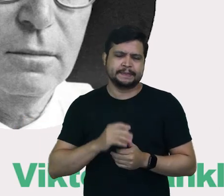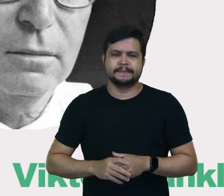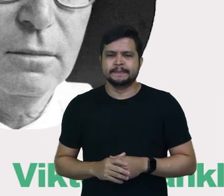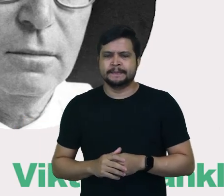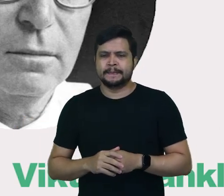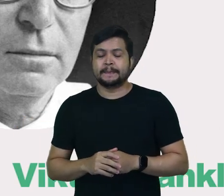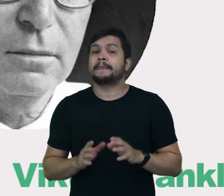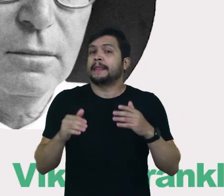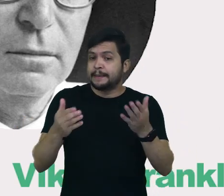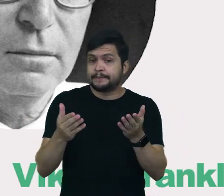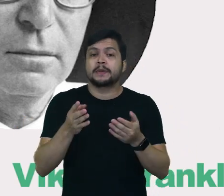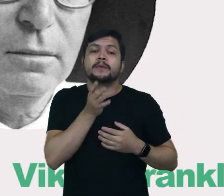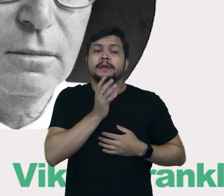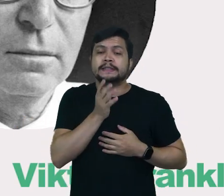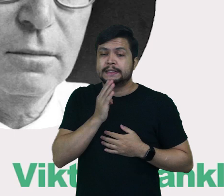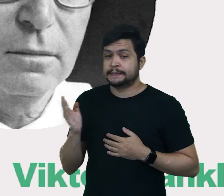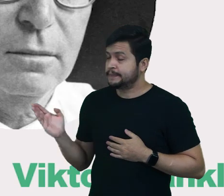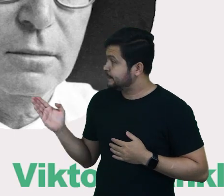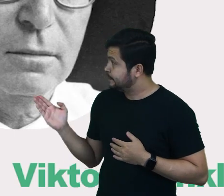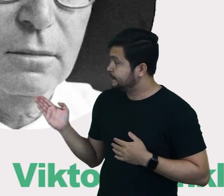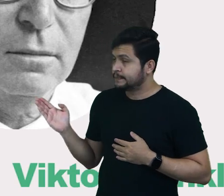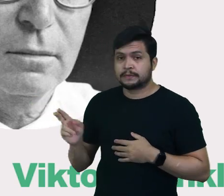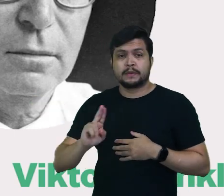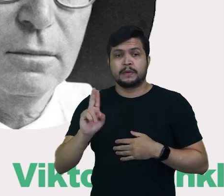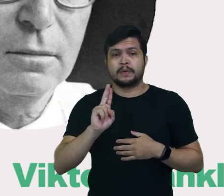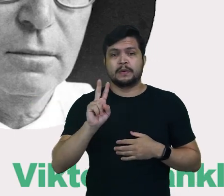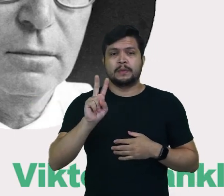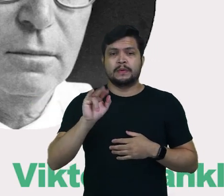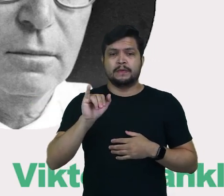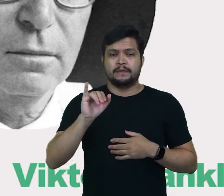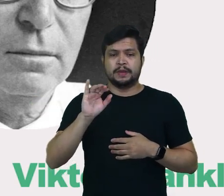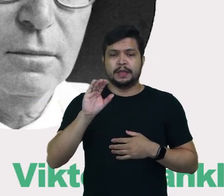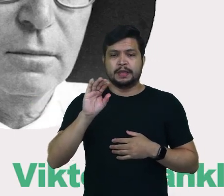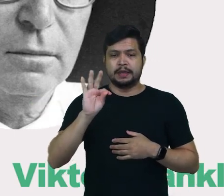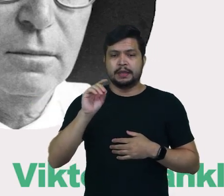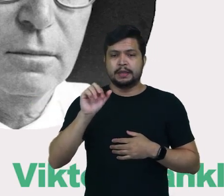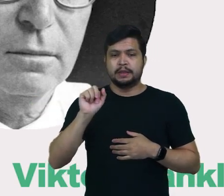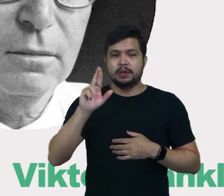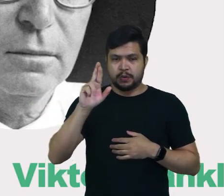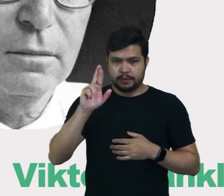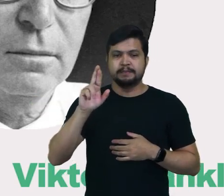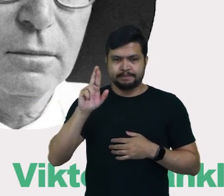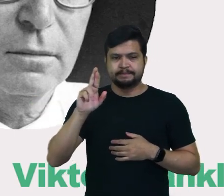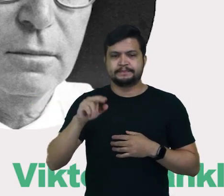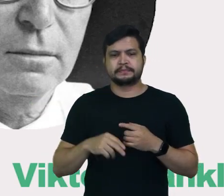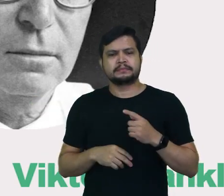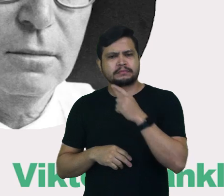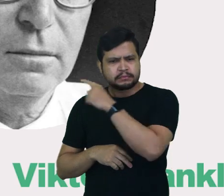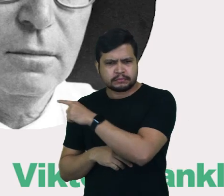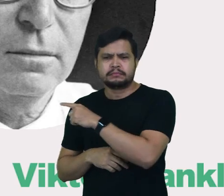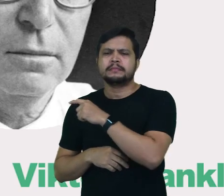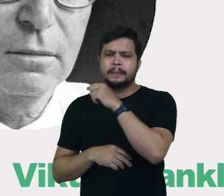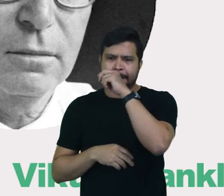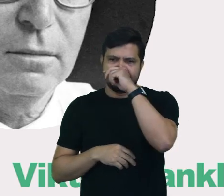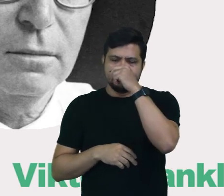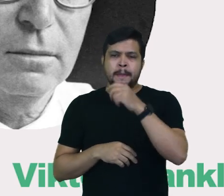No meio dessas minhas buscas todas, aí eu conheci esse cara, chama-se Viktor Frankl. O livro dele é bem pequenininho, é o Sentido